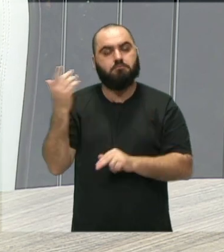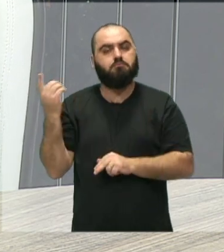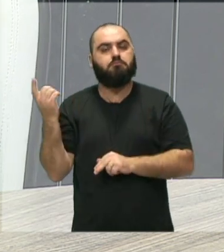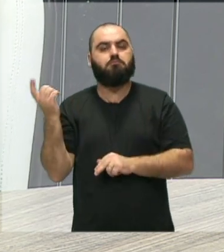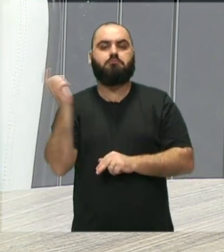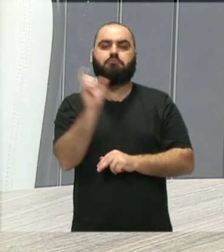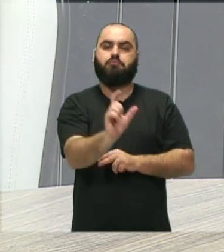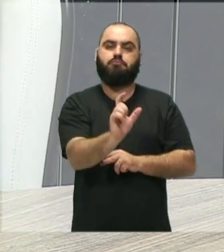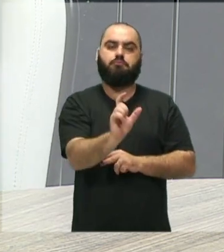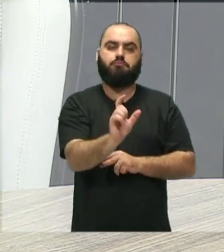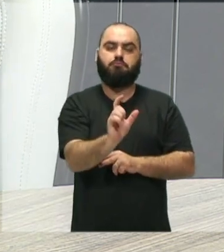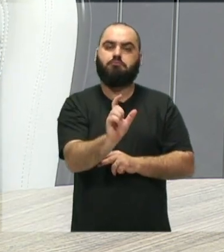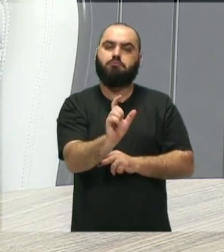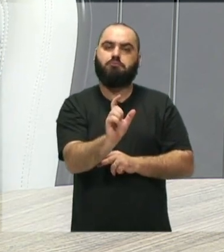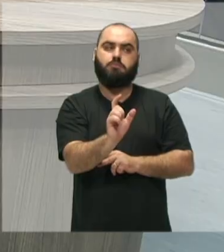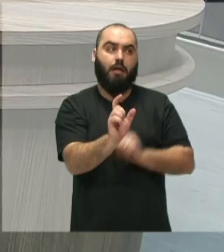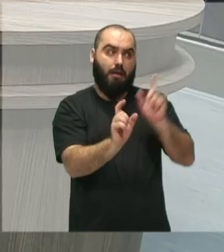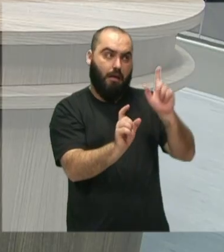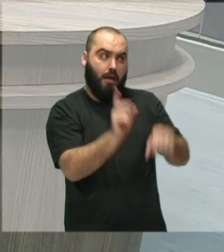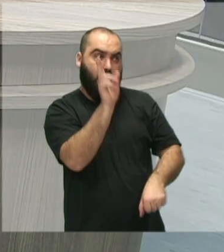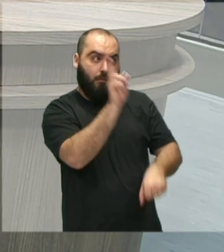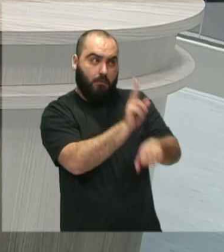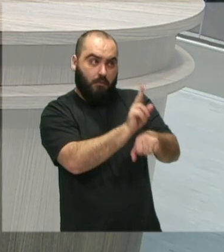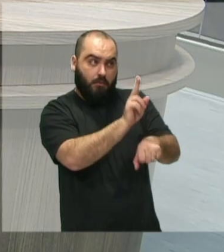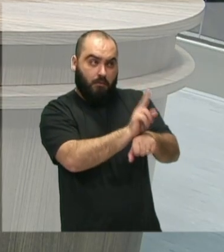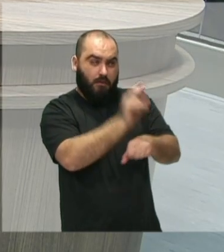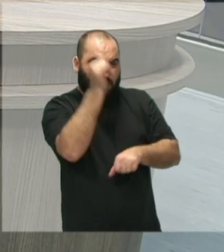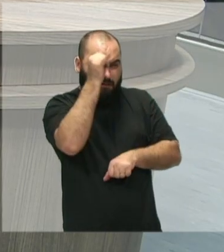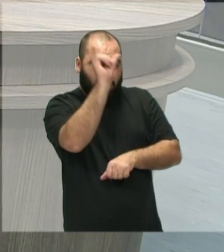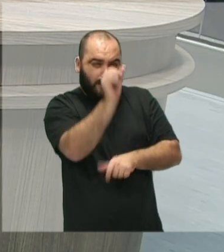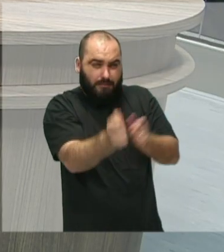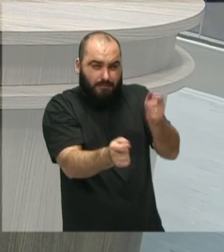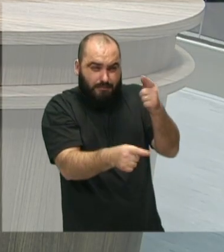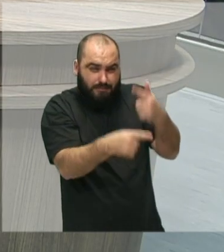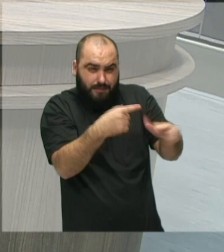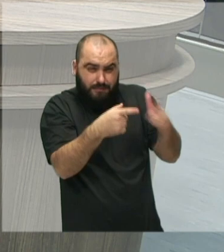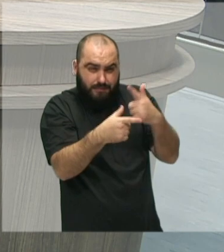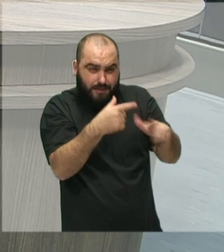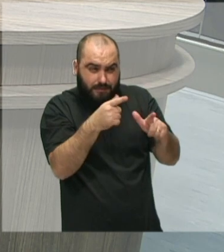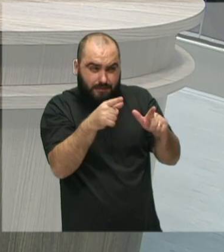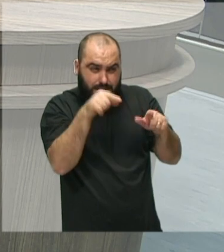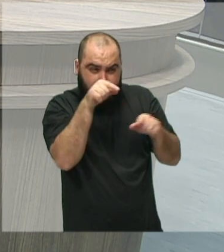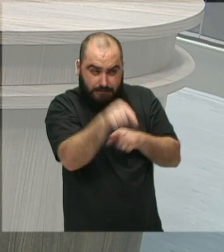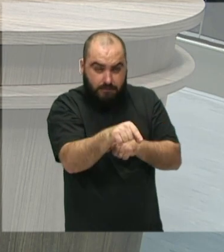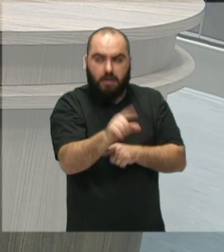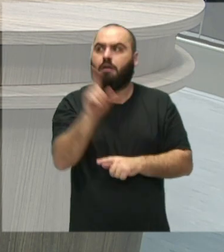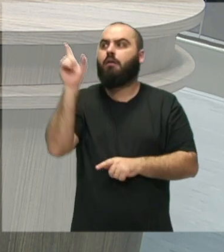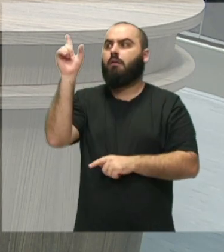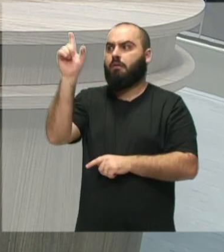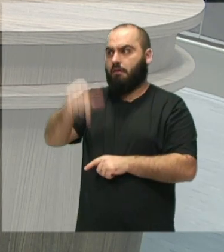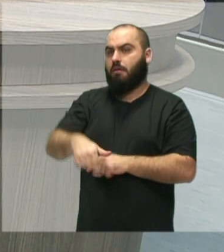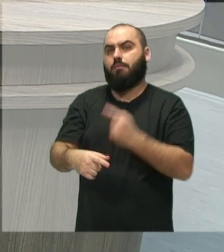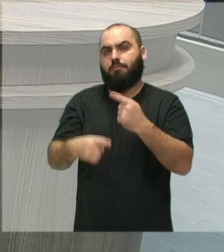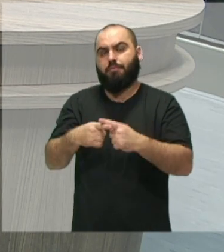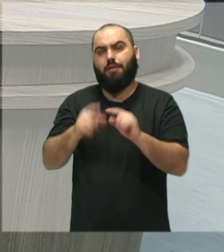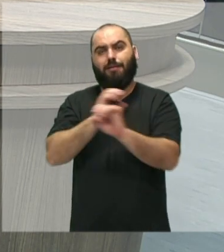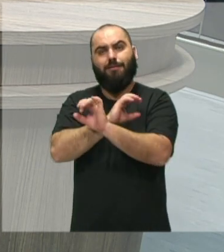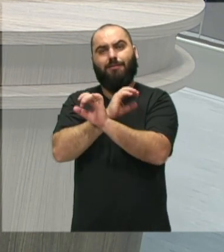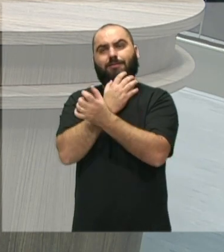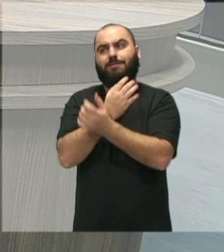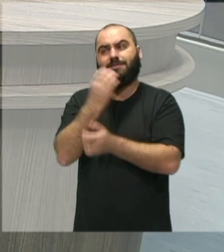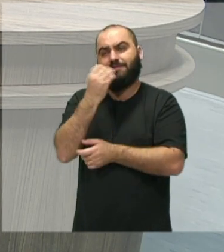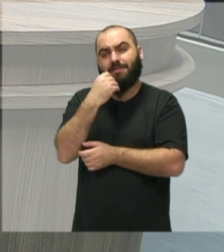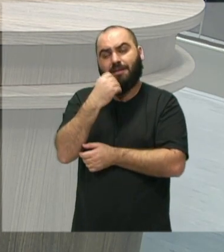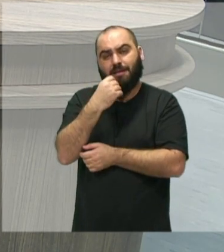Agora... Exatamente um cuidado para que não haja nenhum dano à peça. Porque como é osso, é muito mais